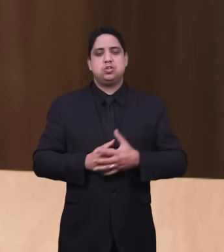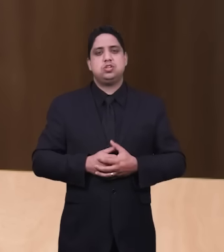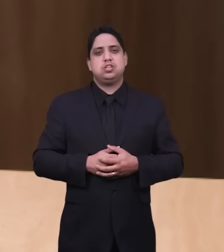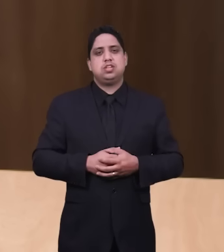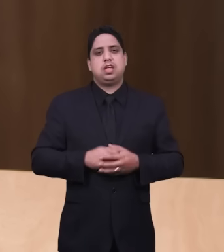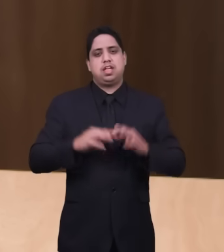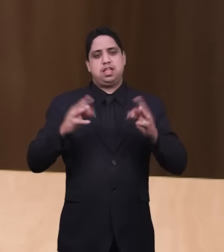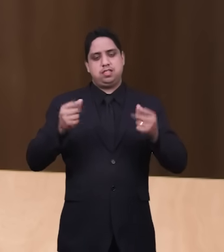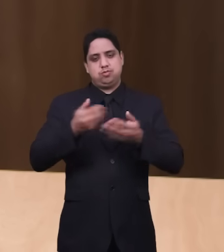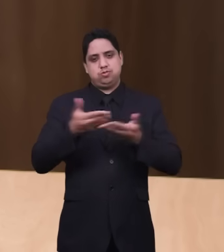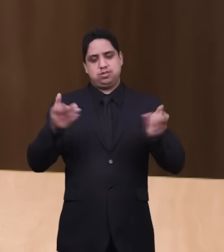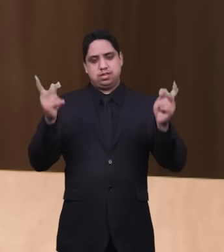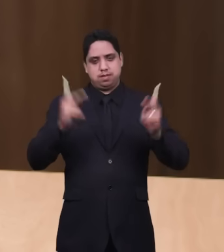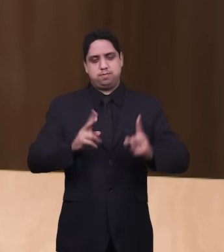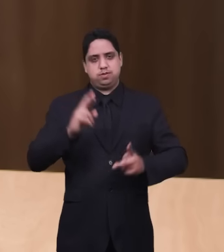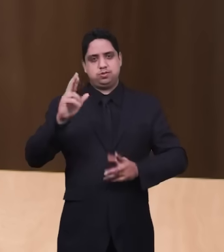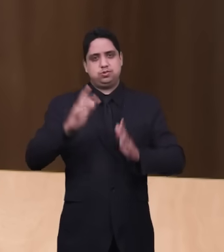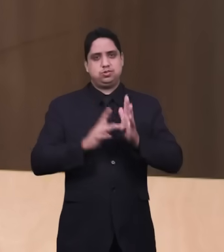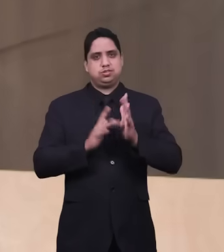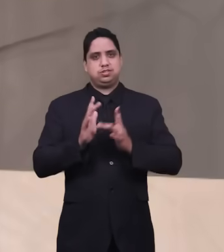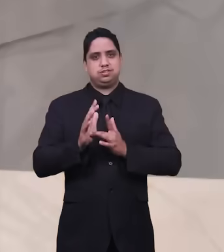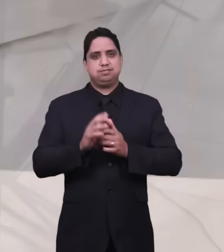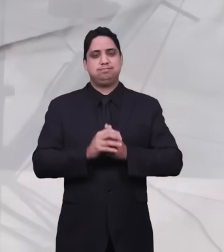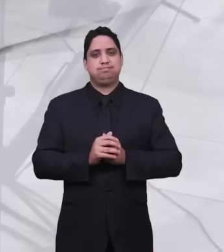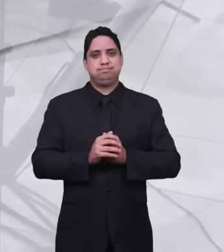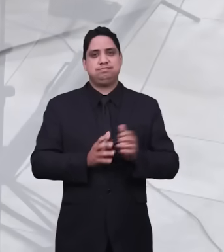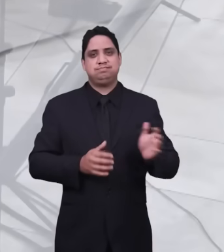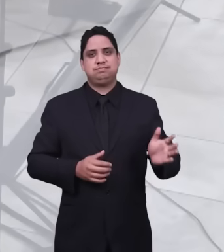aqui. A todos, a paz do Senhor.